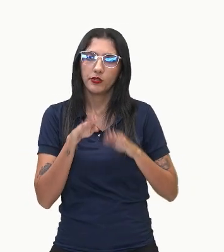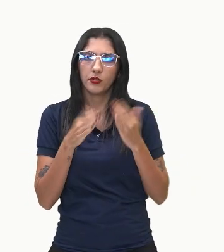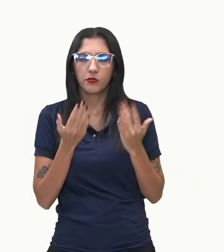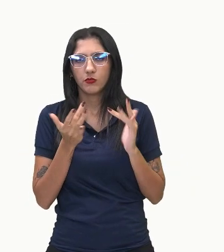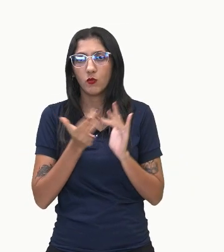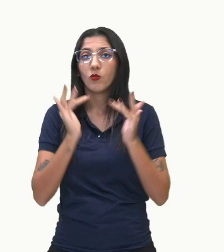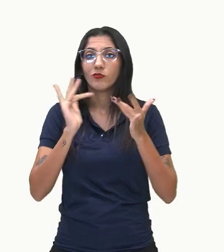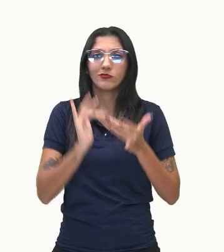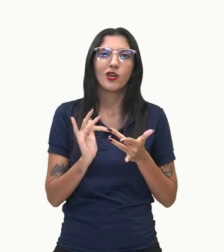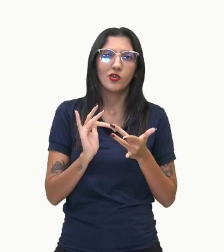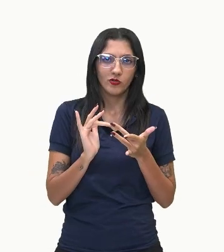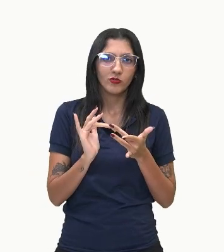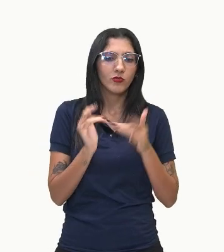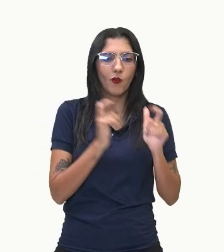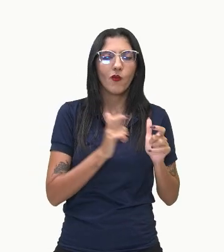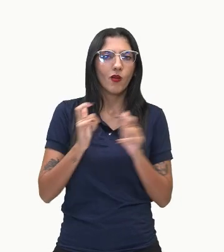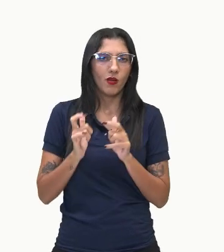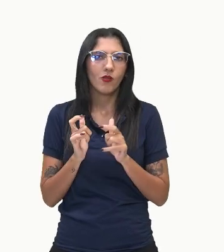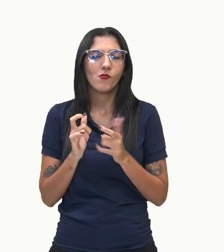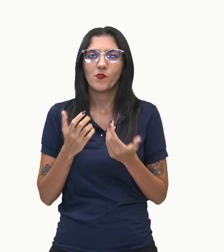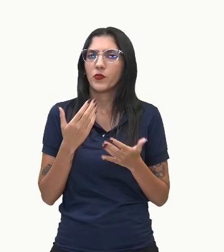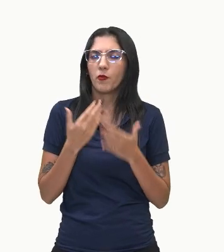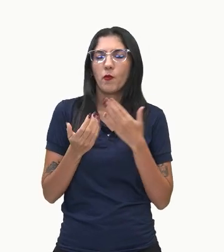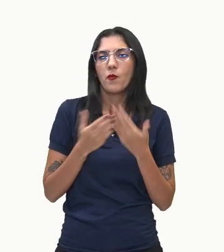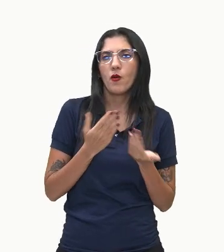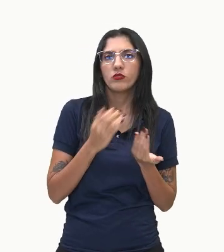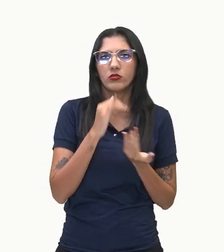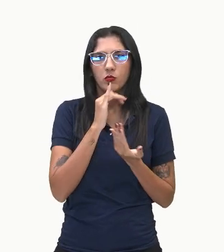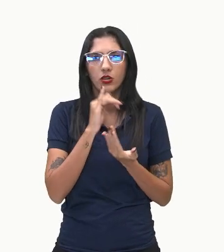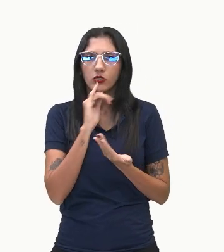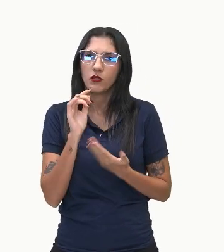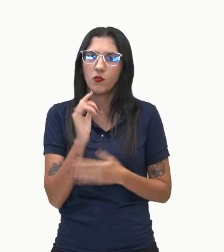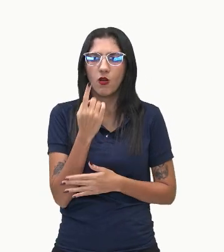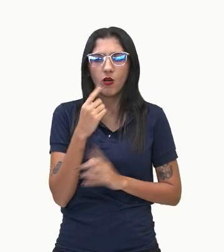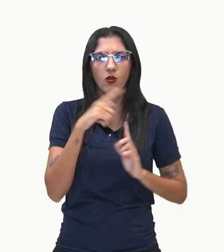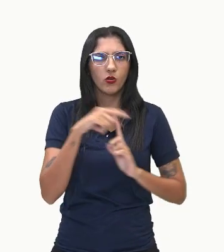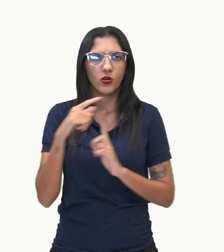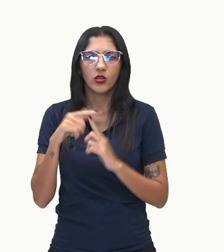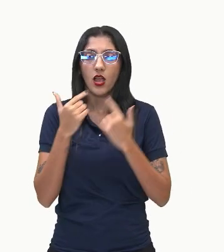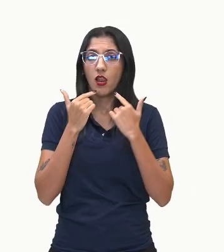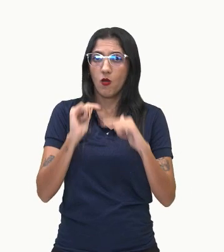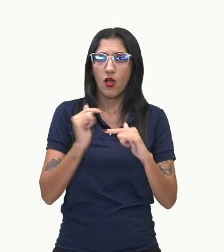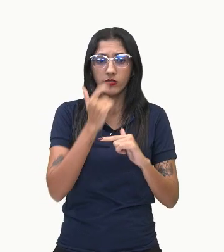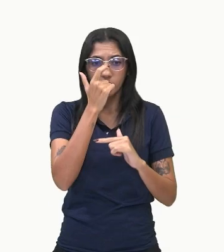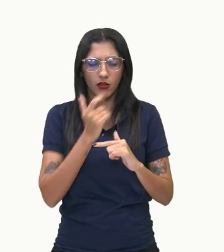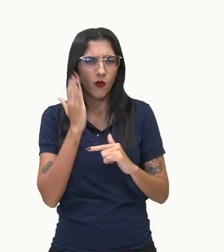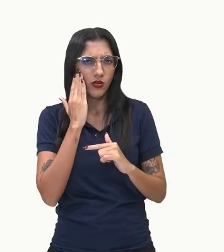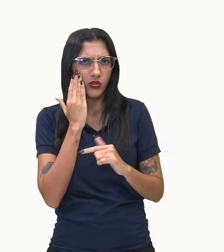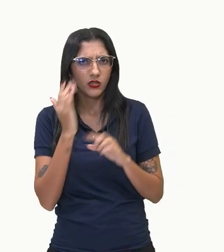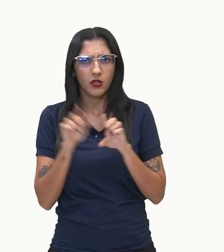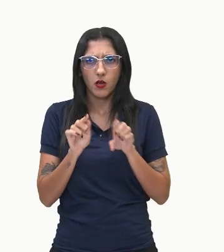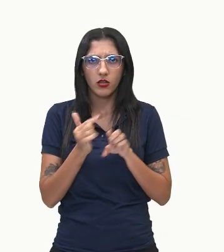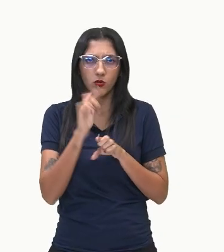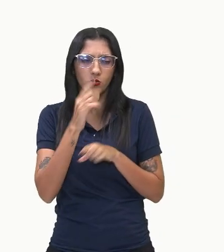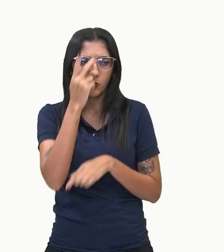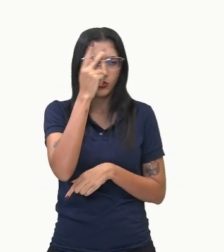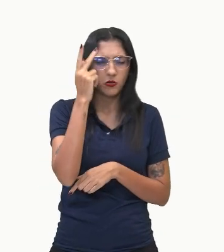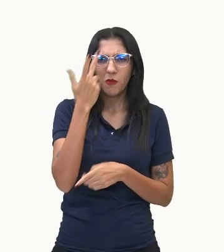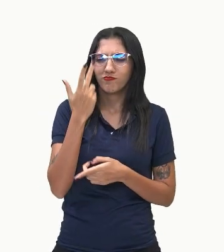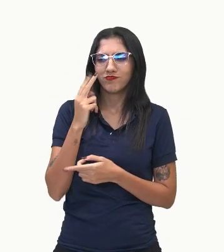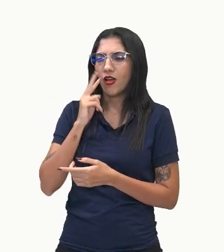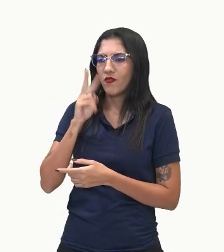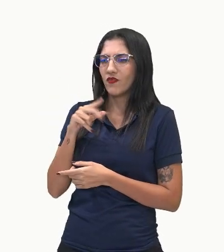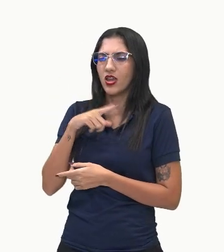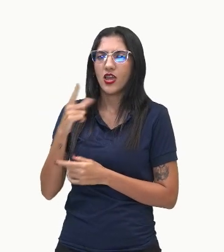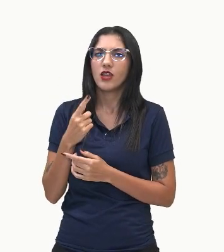nosso interlocutor. Não posso ter um tipo de linguagem que eu entenda, mas o meu interlocutor não vai